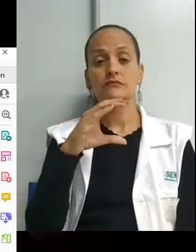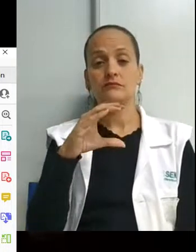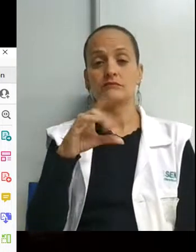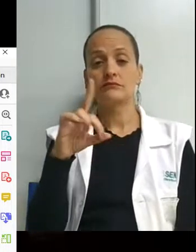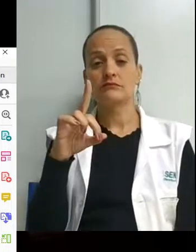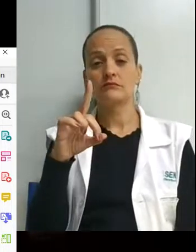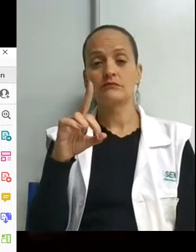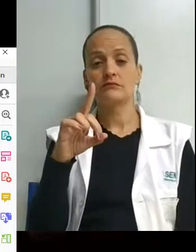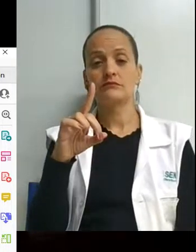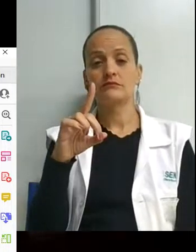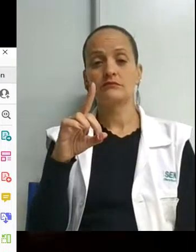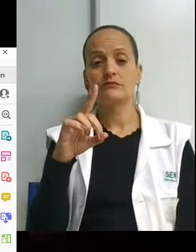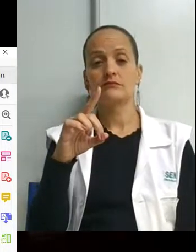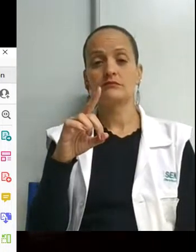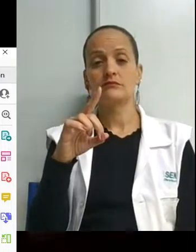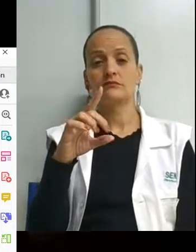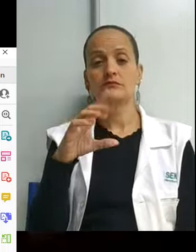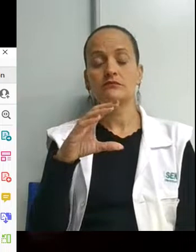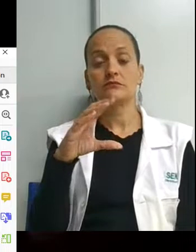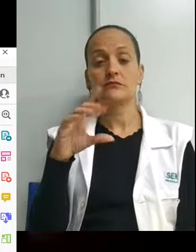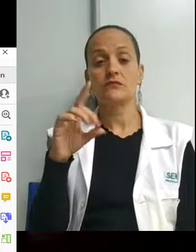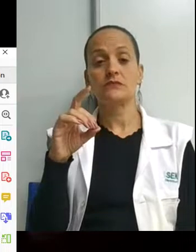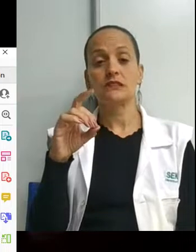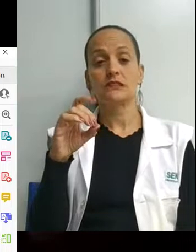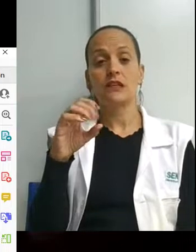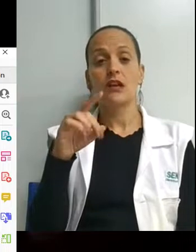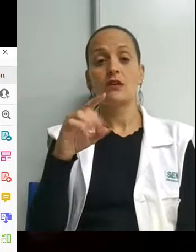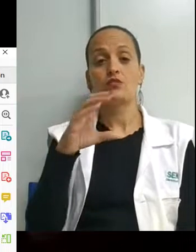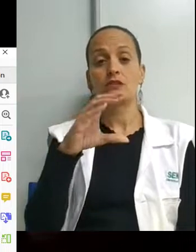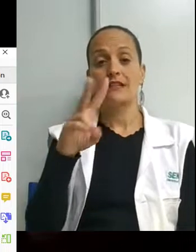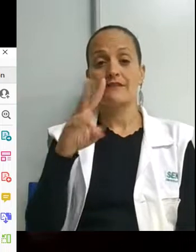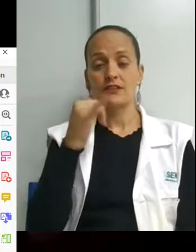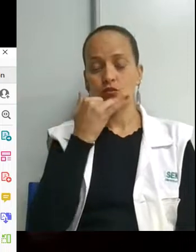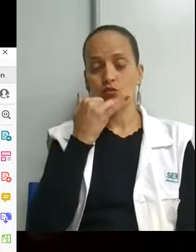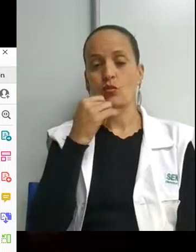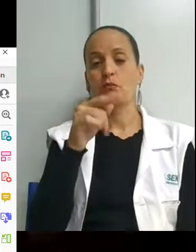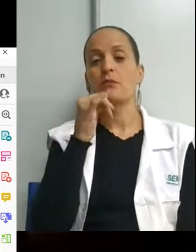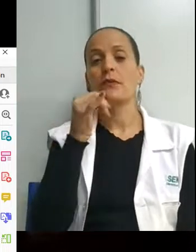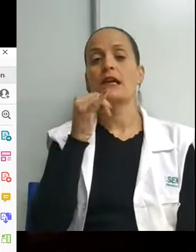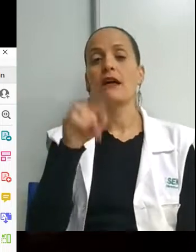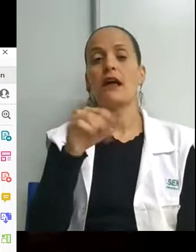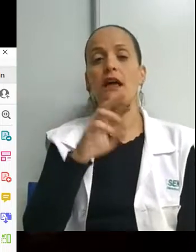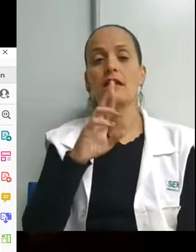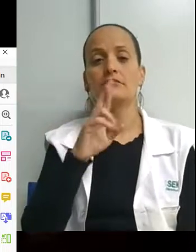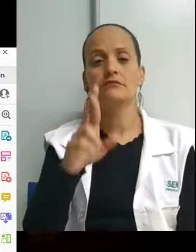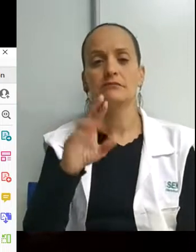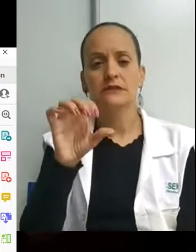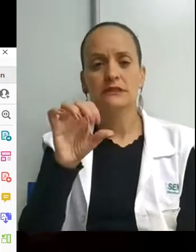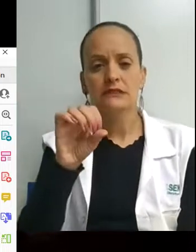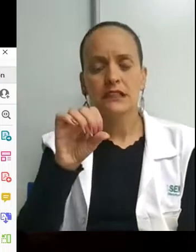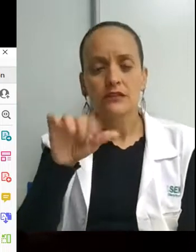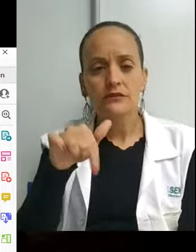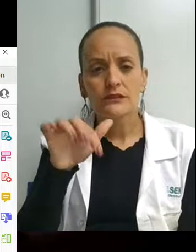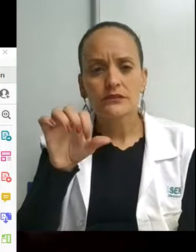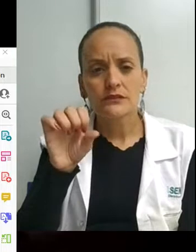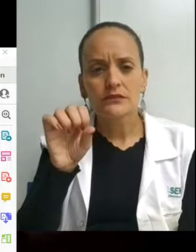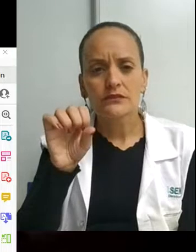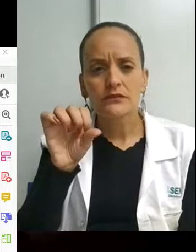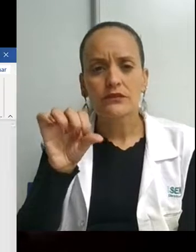CV, ele equivale ao quê? A 736 watts. Então, é essa informação que a gente precisa para poder fazer o